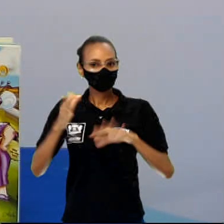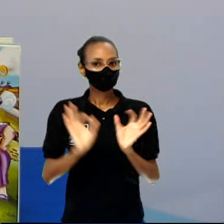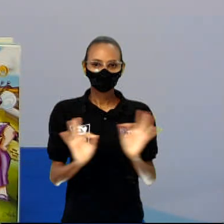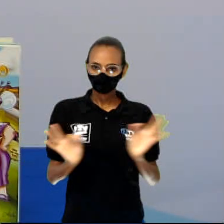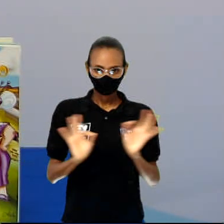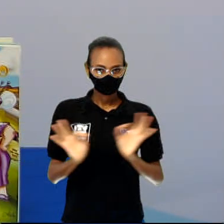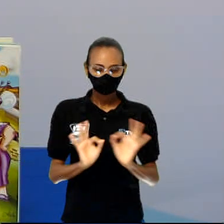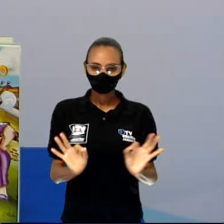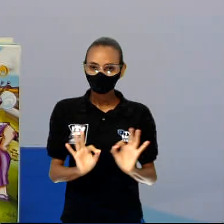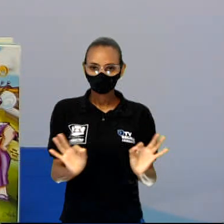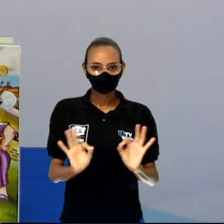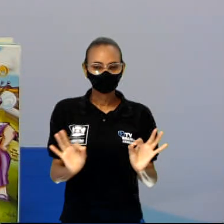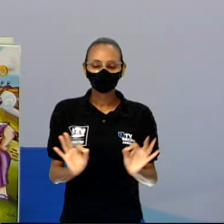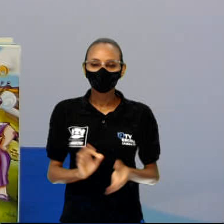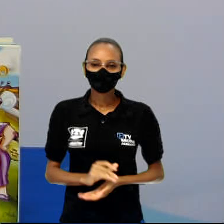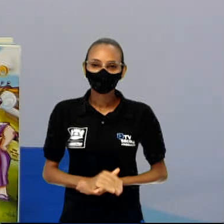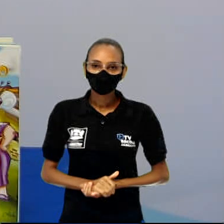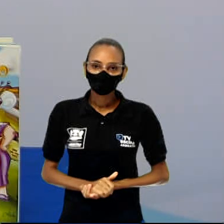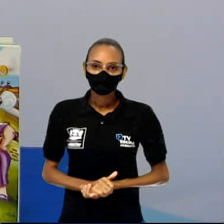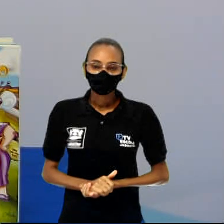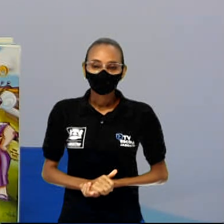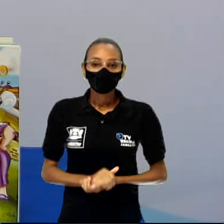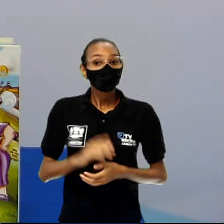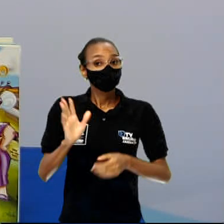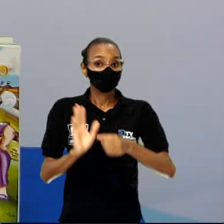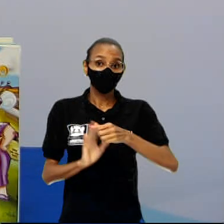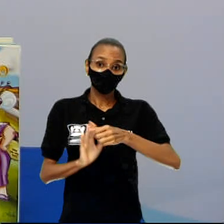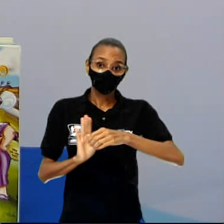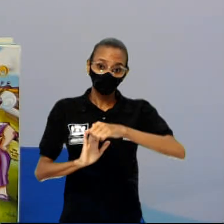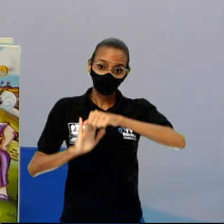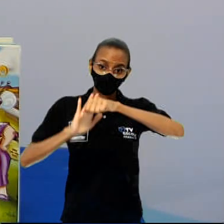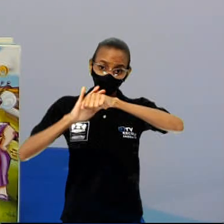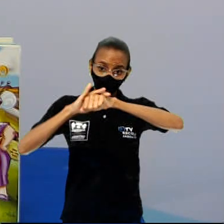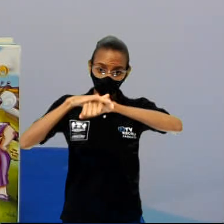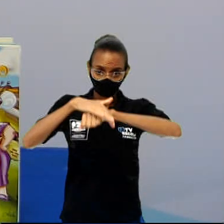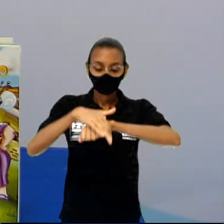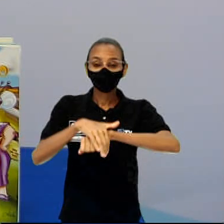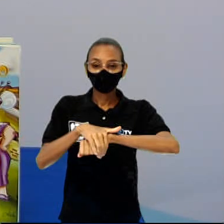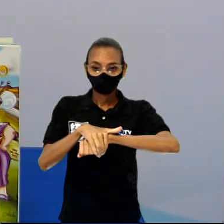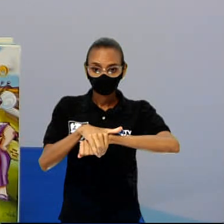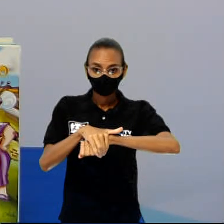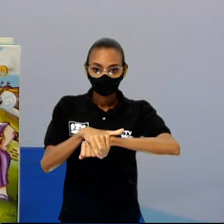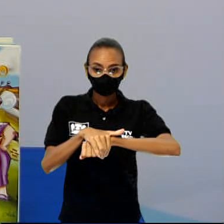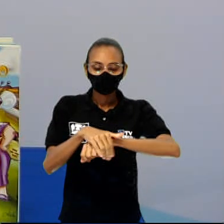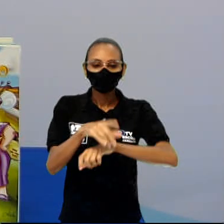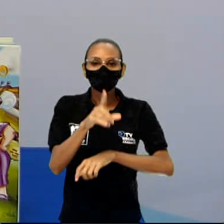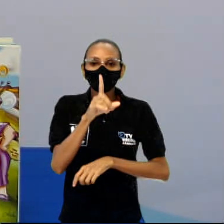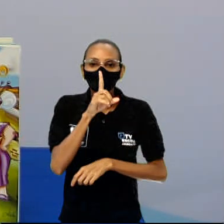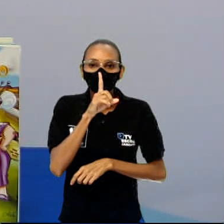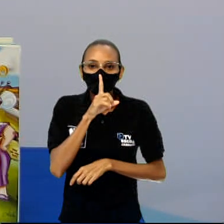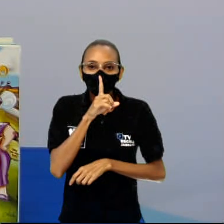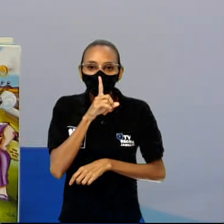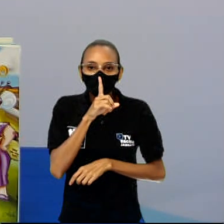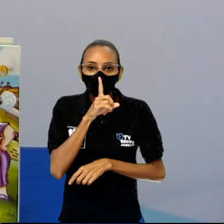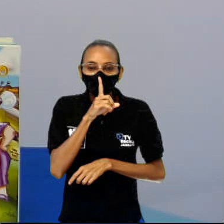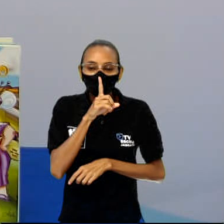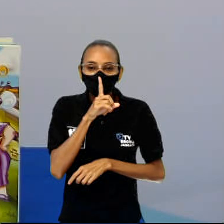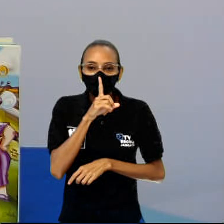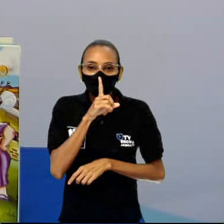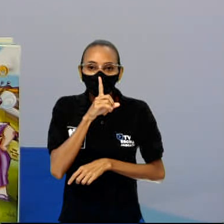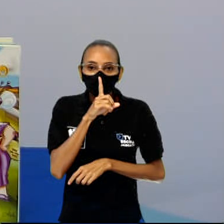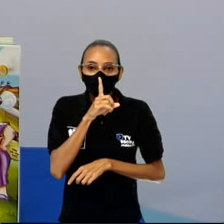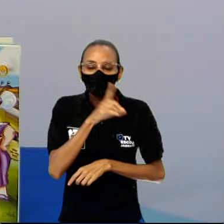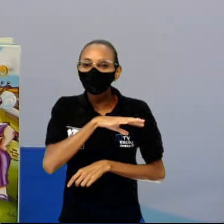plano. Pois bem, quando a noite caiu, o silêncio começou,